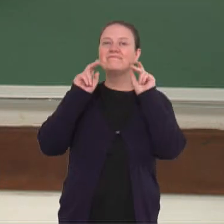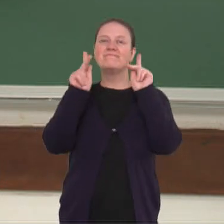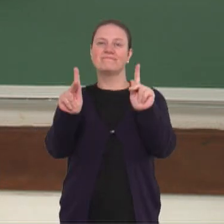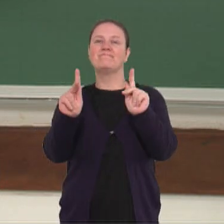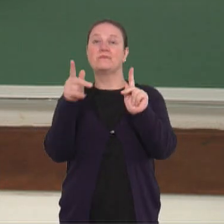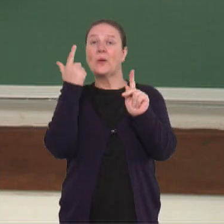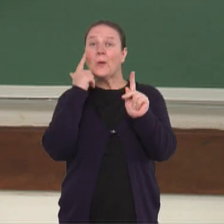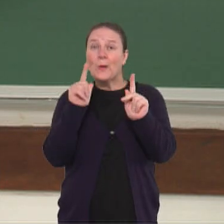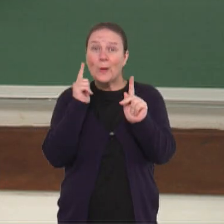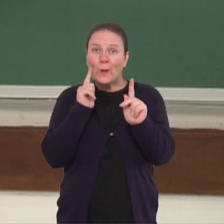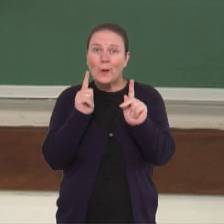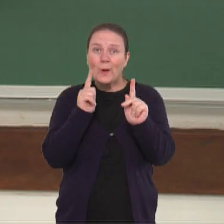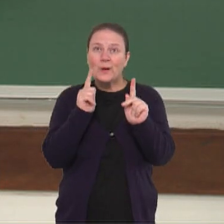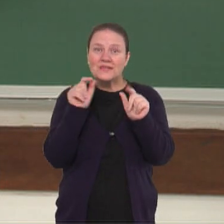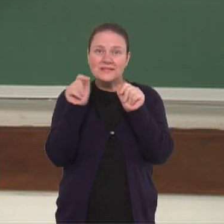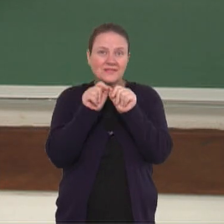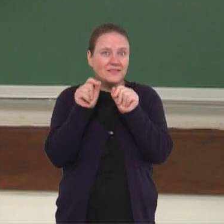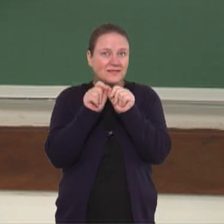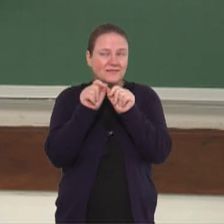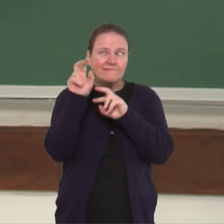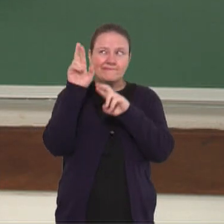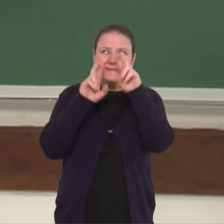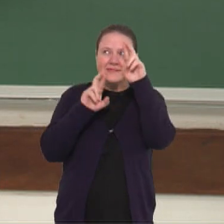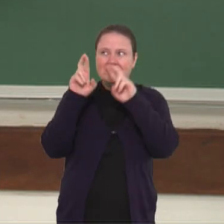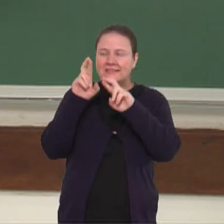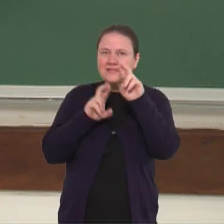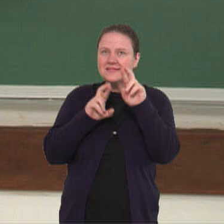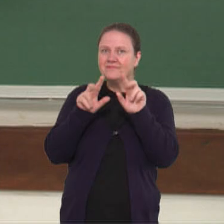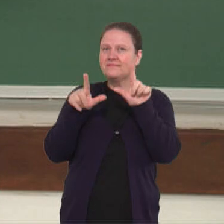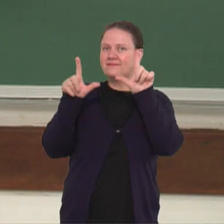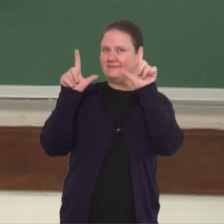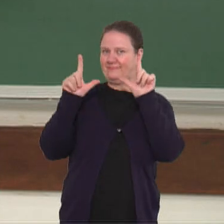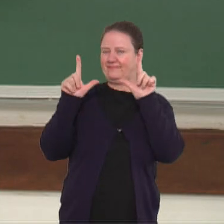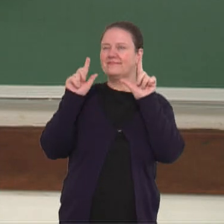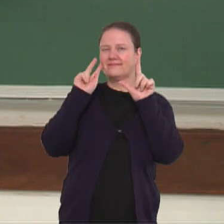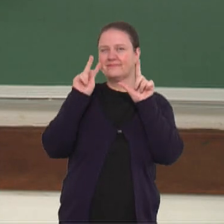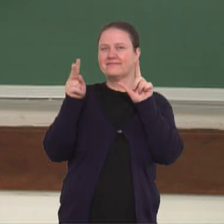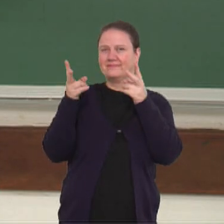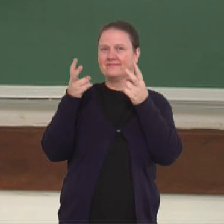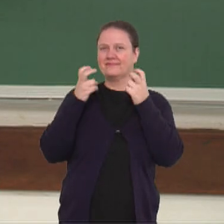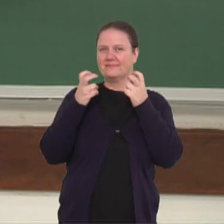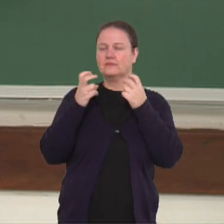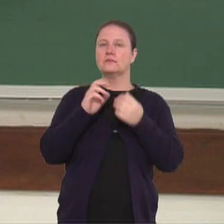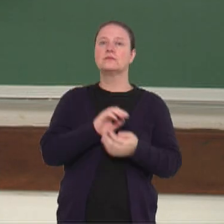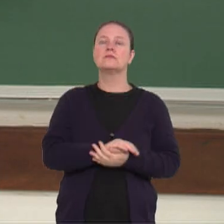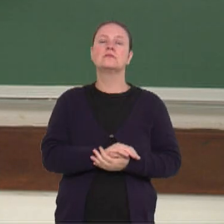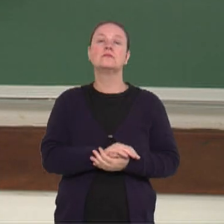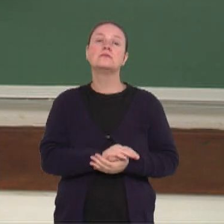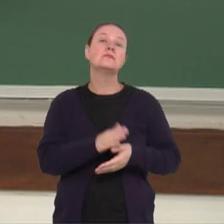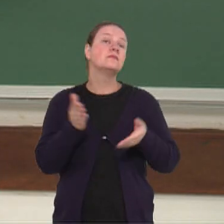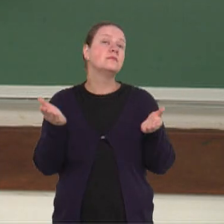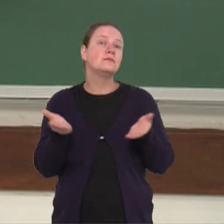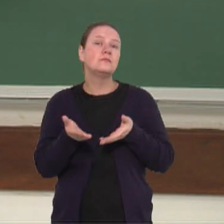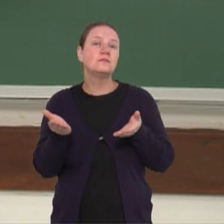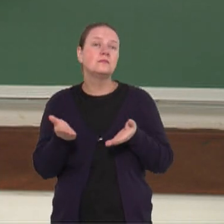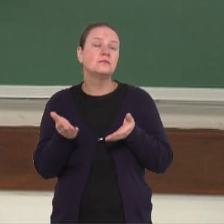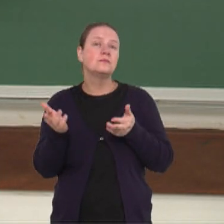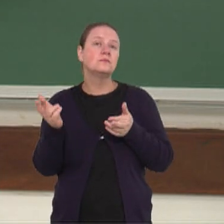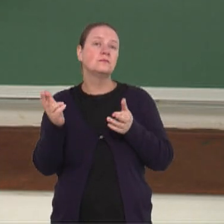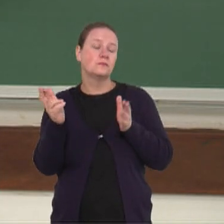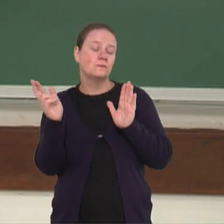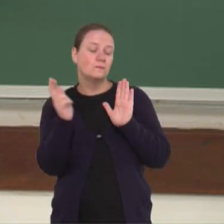Ok, conseguiram verificar direitinho aqui o que está escrito? Então, vamos